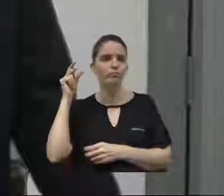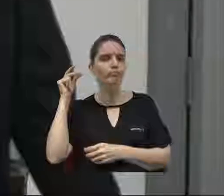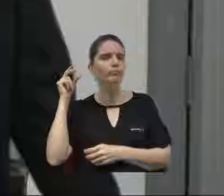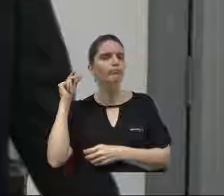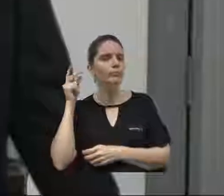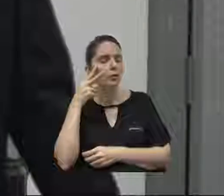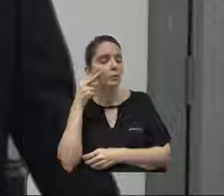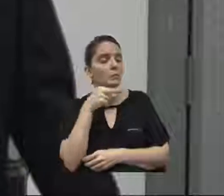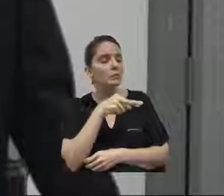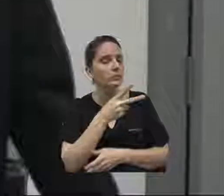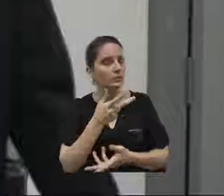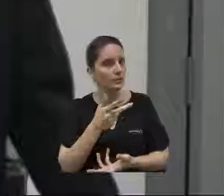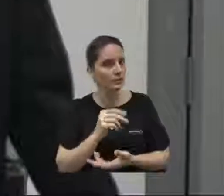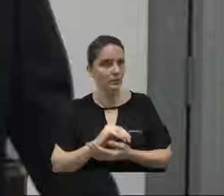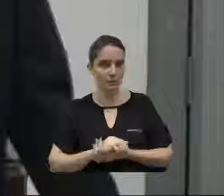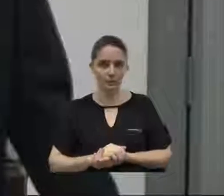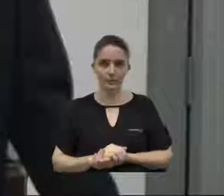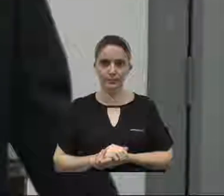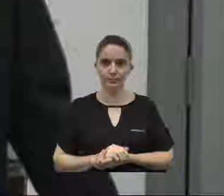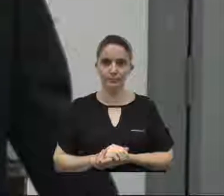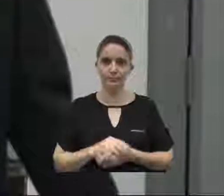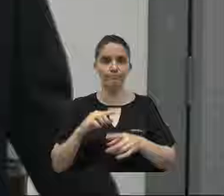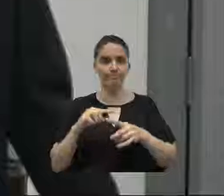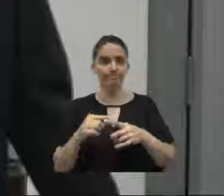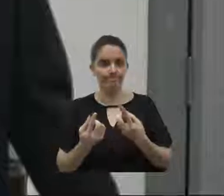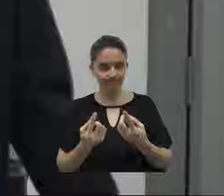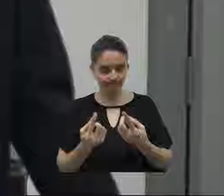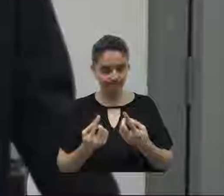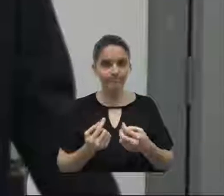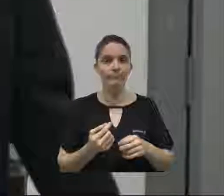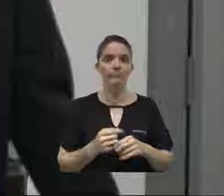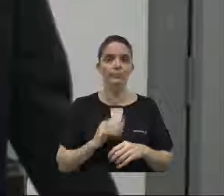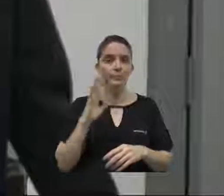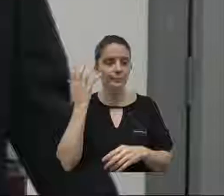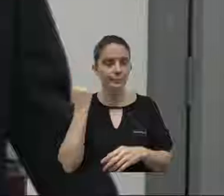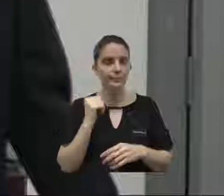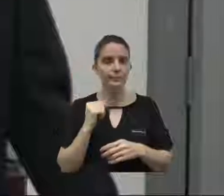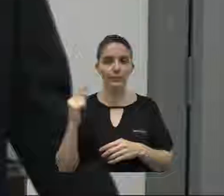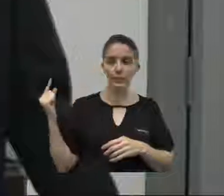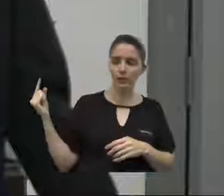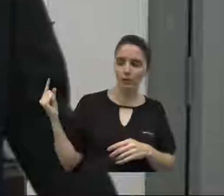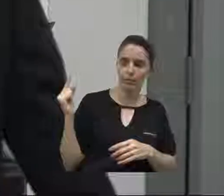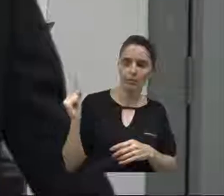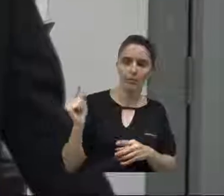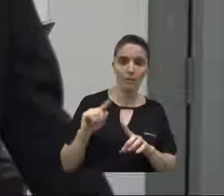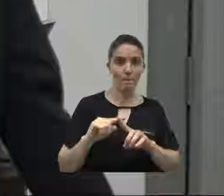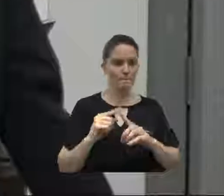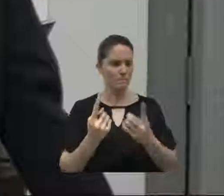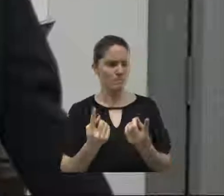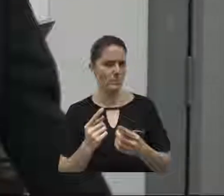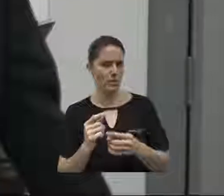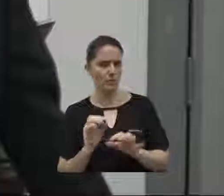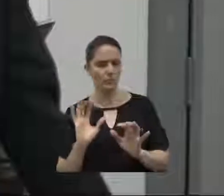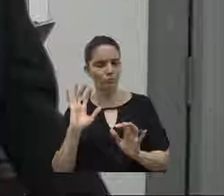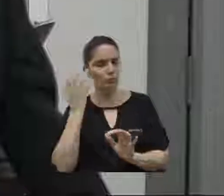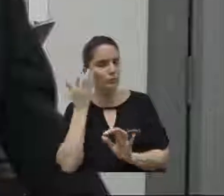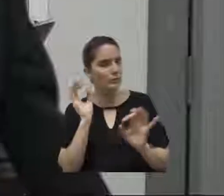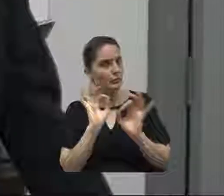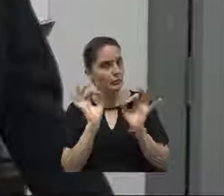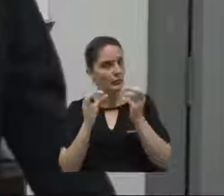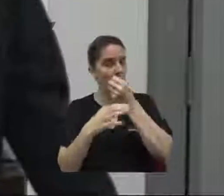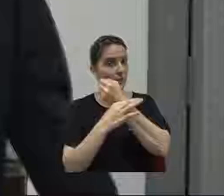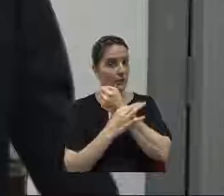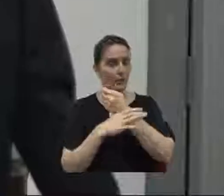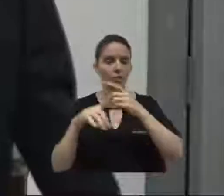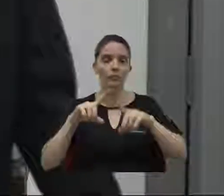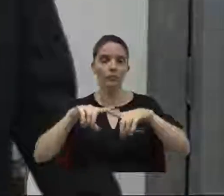E não é que por infelicidade ela foi abordada por ele, porém sem consequências. Mais outras pessoas estavam